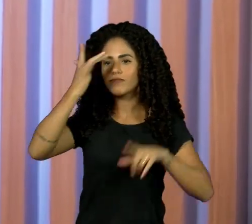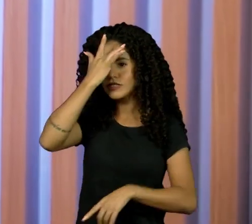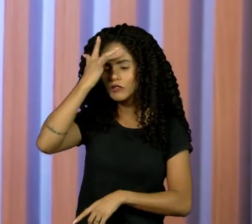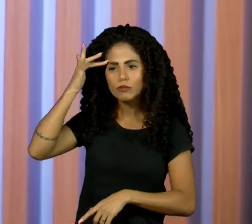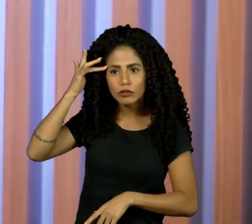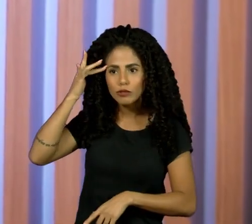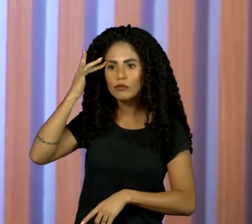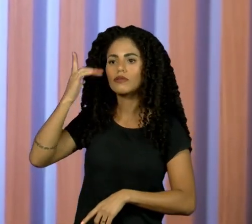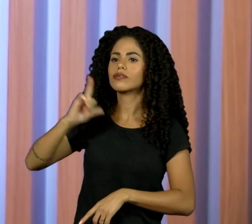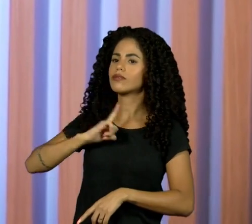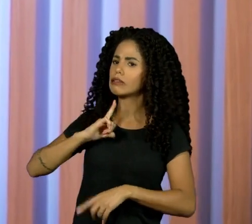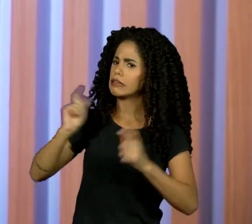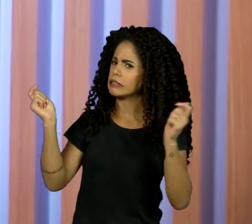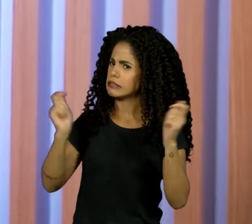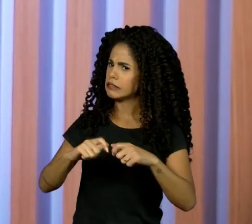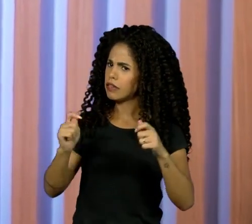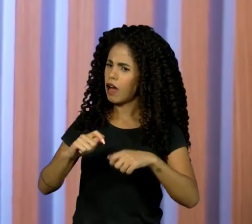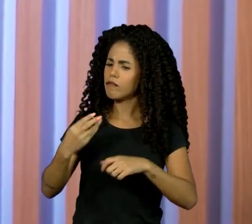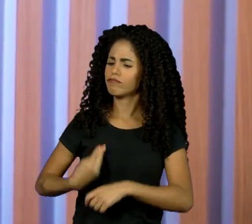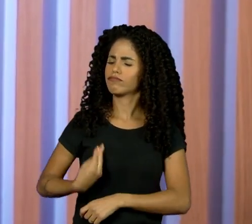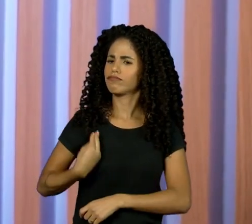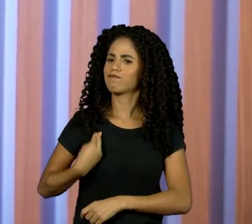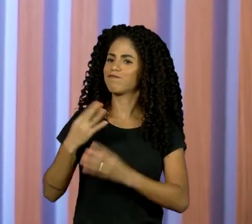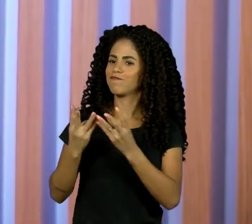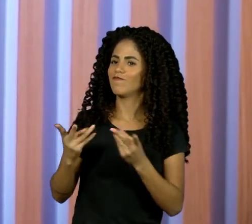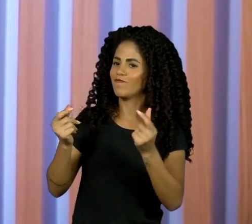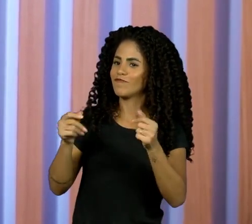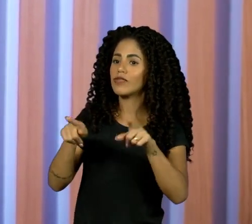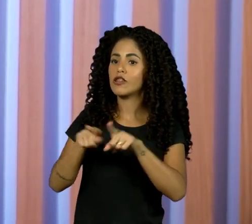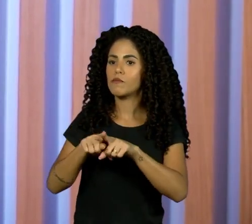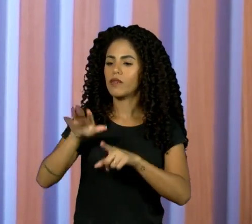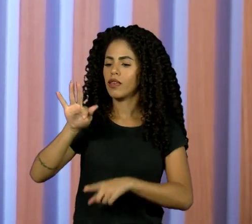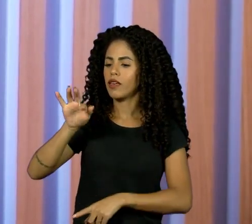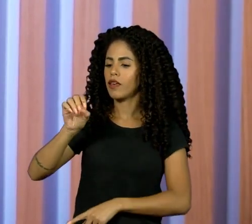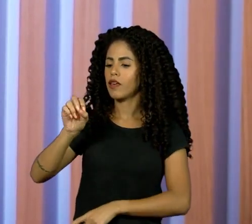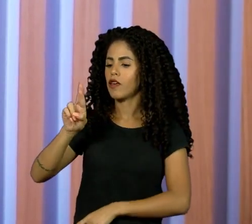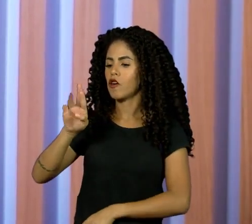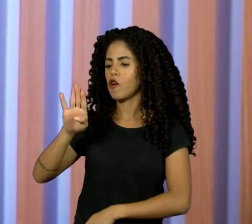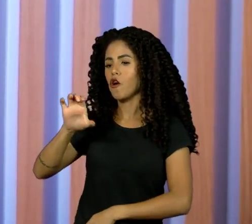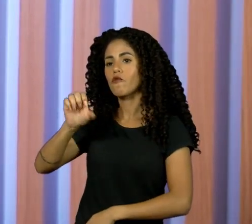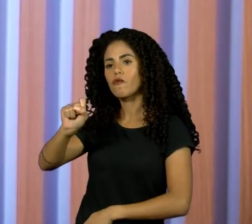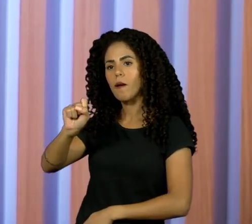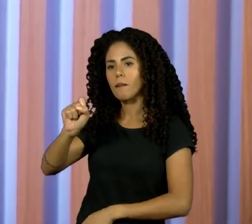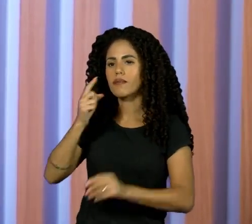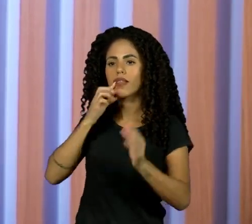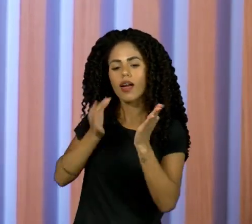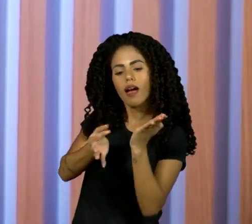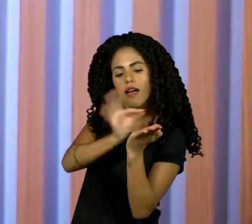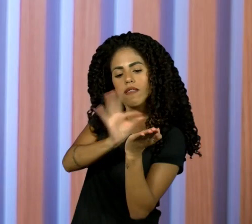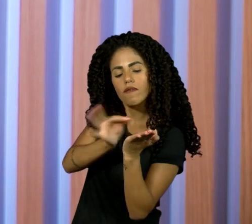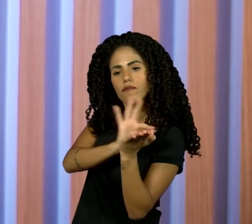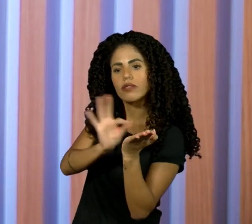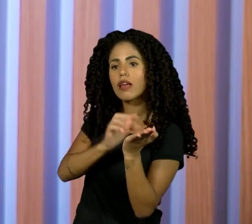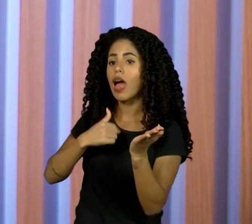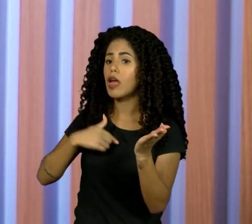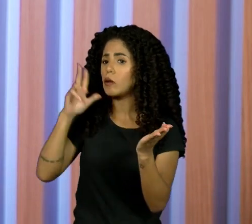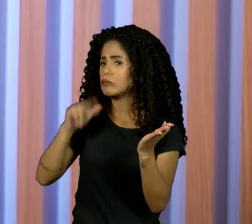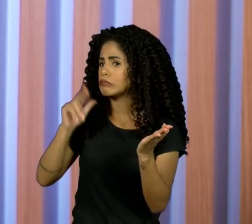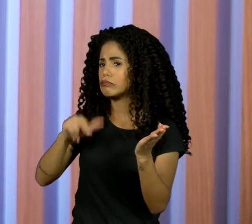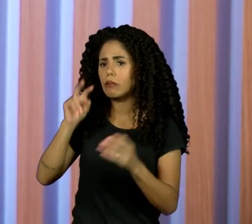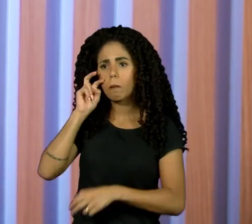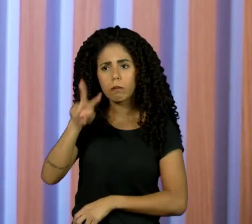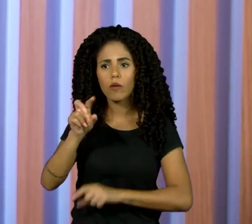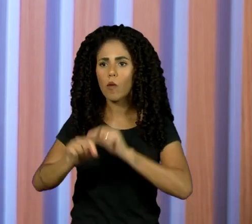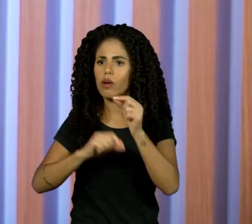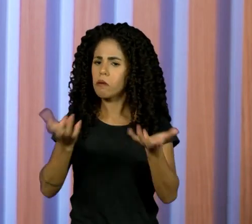Para dizer que é possível, isso é muito real. E aí, falando agora um pouquinho sobre a Forbes, isso levantou uma discussão muito importante, que eu nunca tinha visto na rede social, com